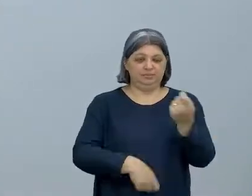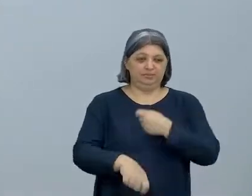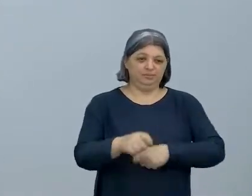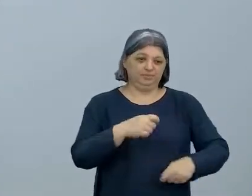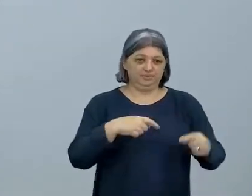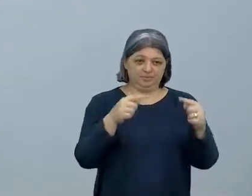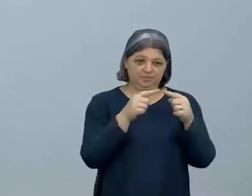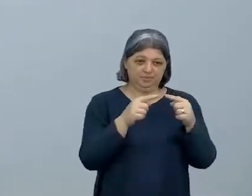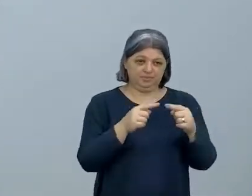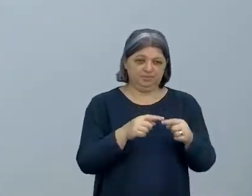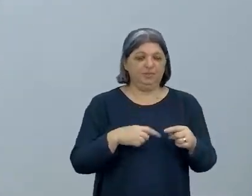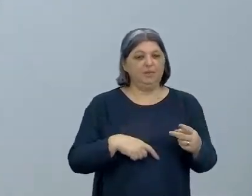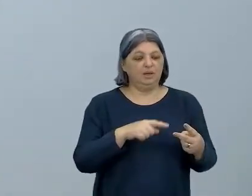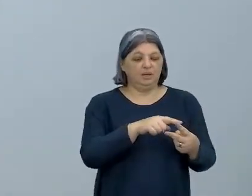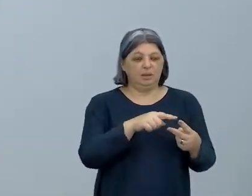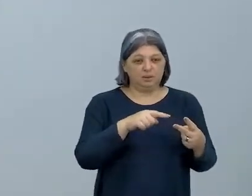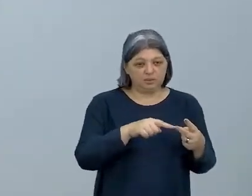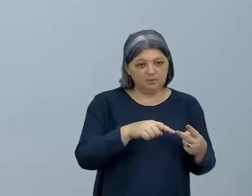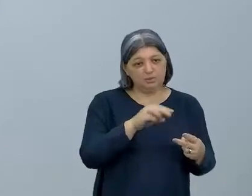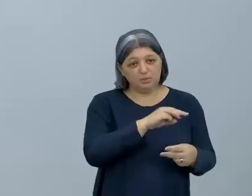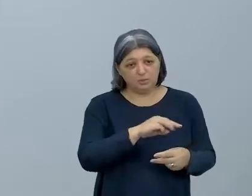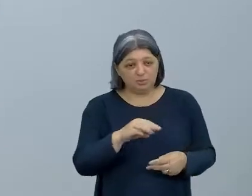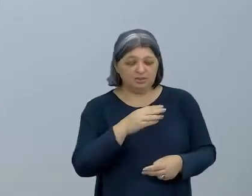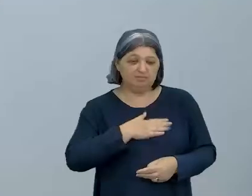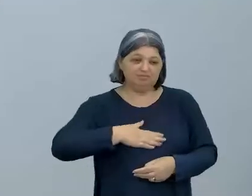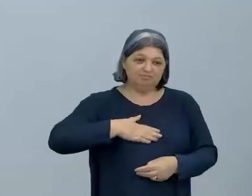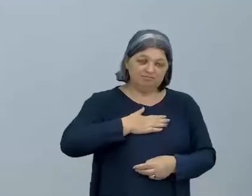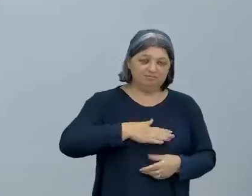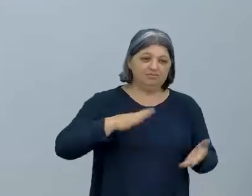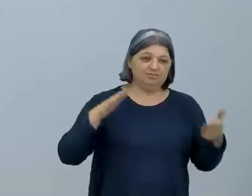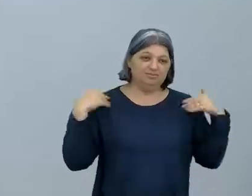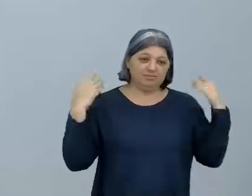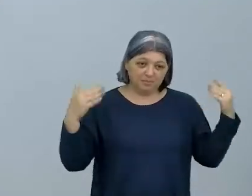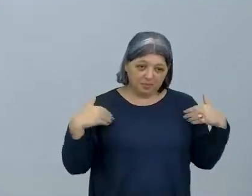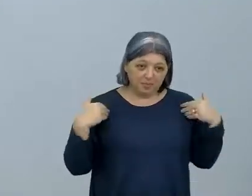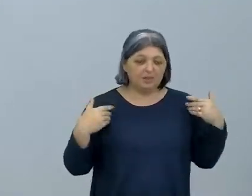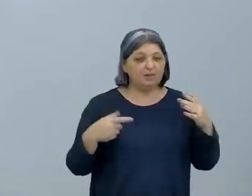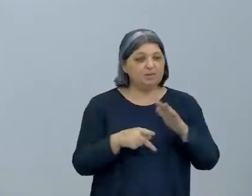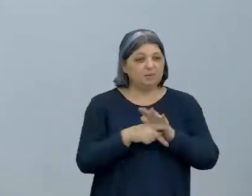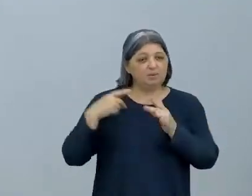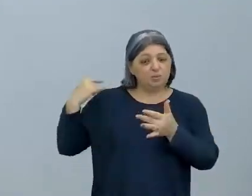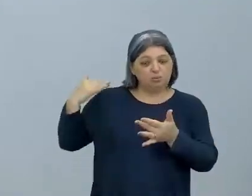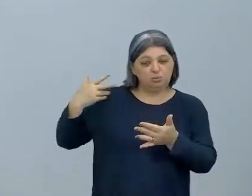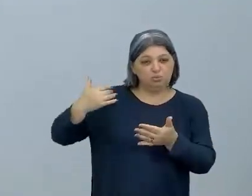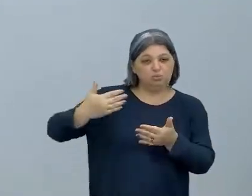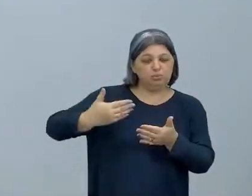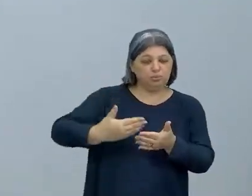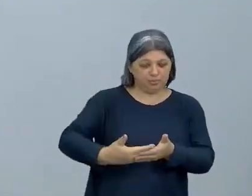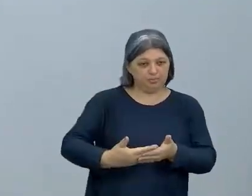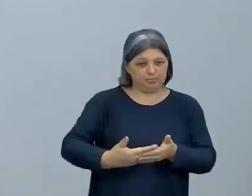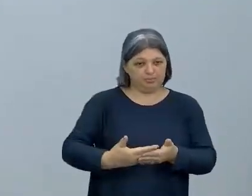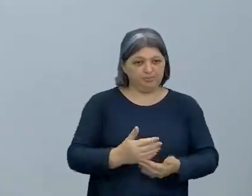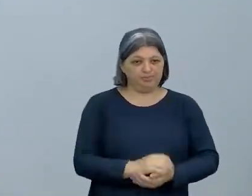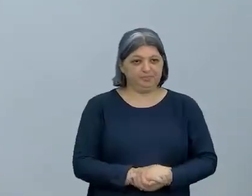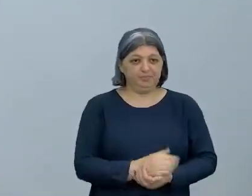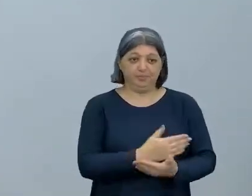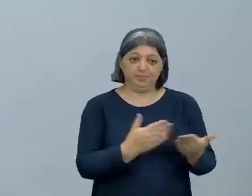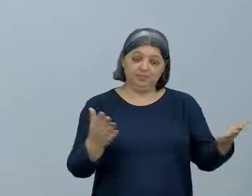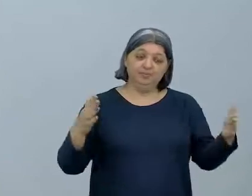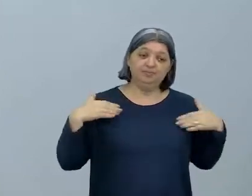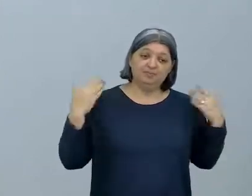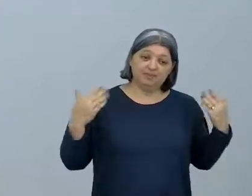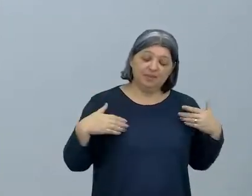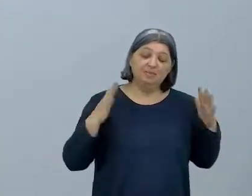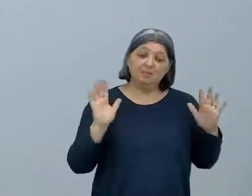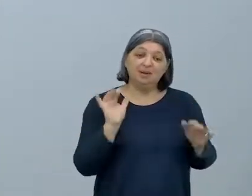São 2 momentos que eu estou passando de alegria por ter feito aí essa jornada, esse percurso tão longo com vocês, de alegria que eu fiz